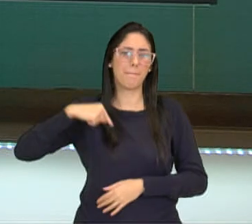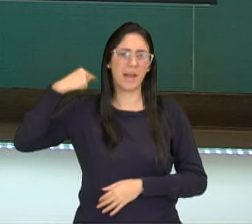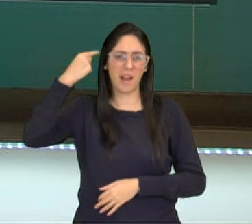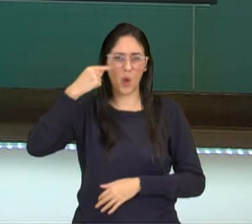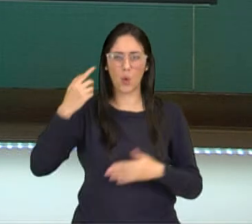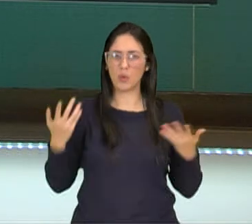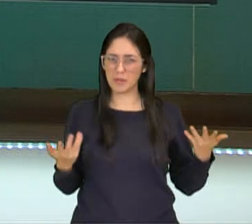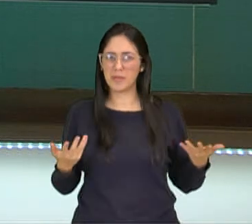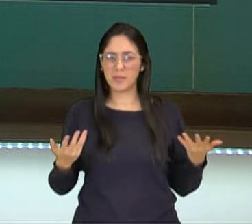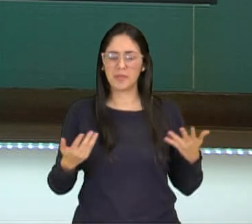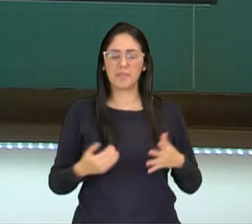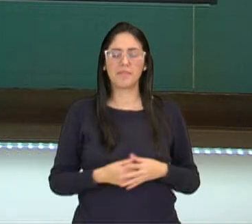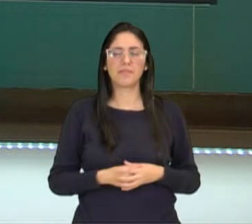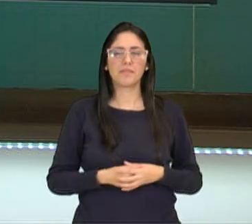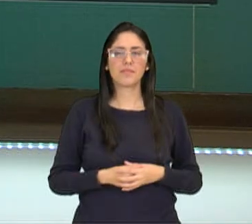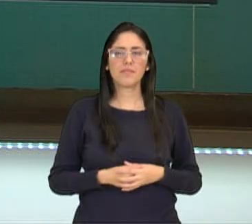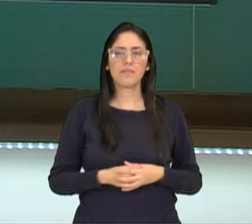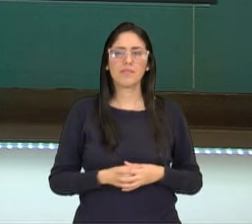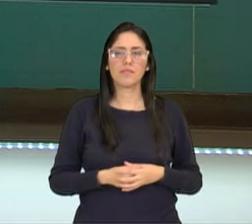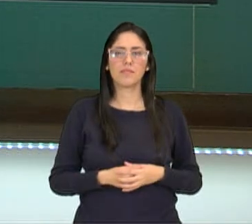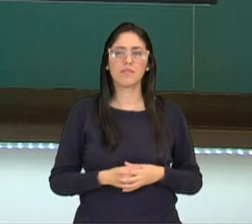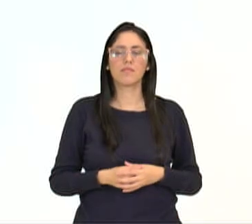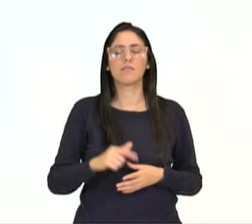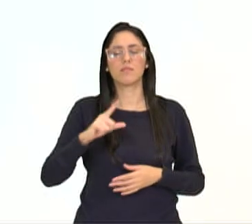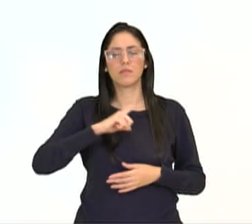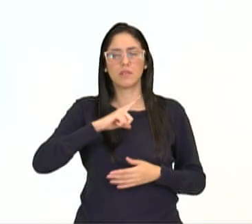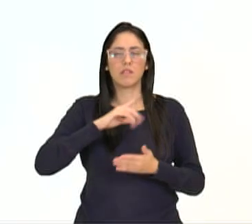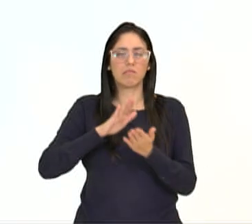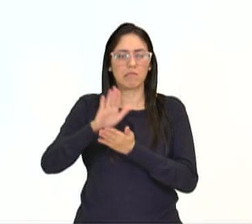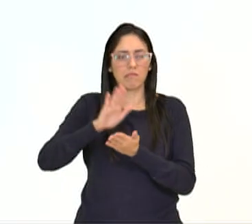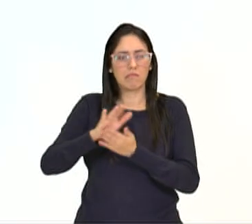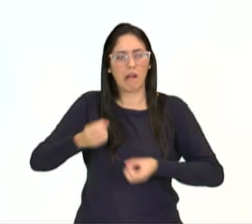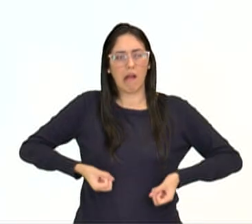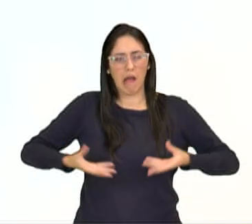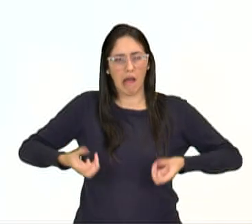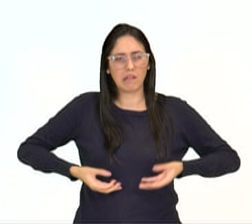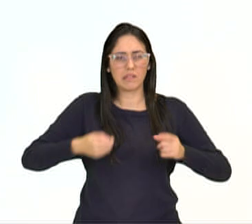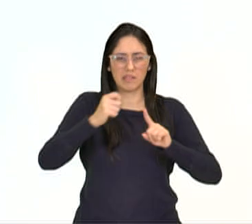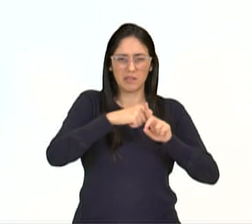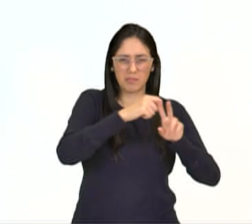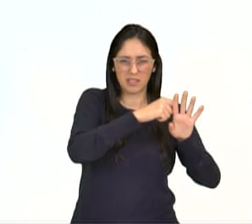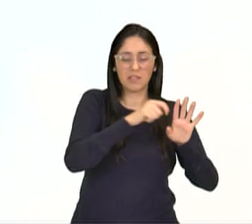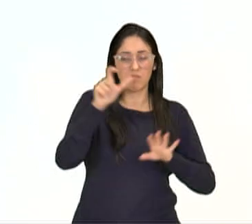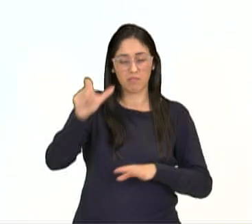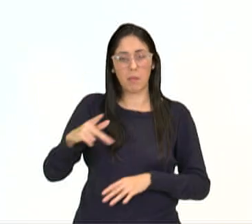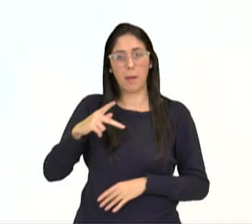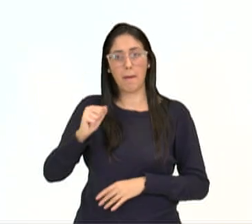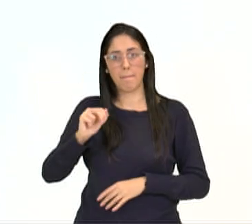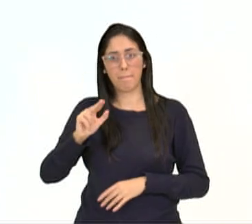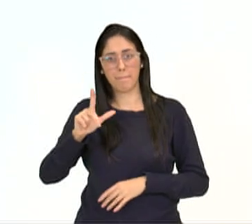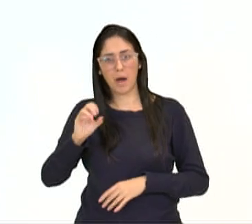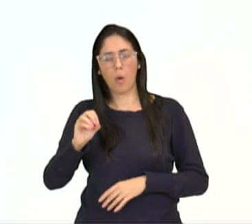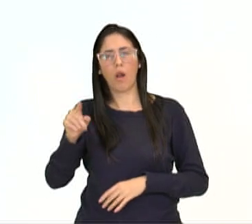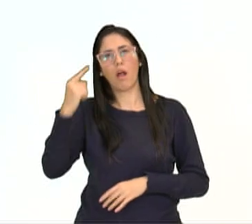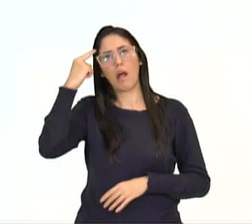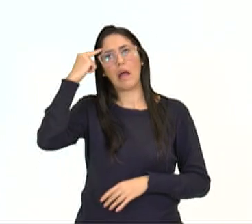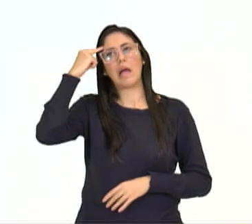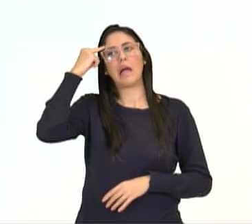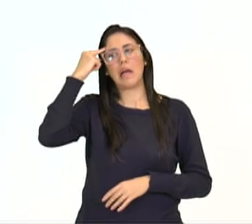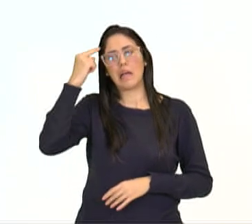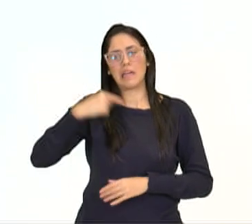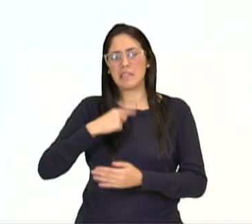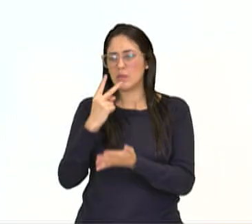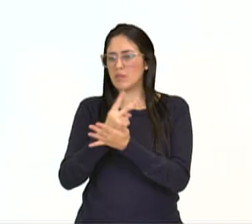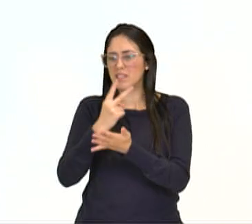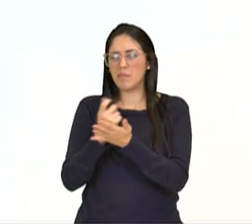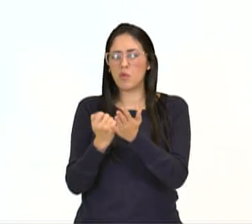a situação. Estudando as despesas mensais, Paulo percebeu que sempre consome alguma coisa na cantina